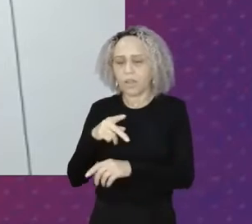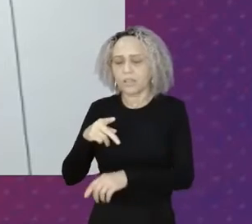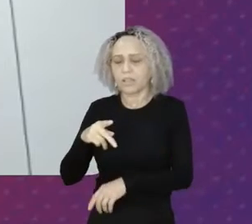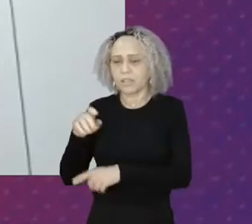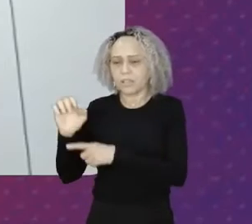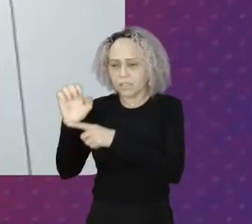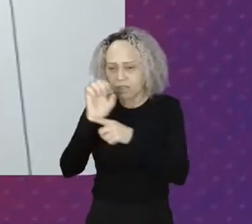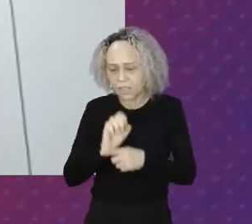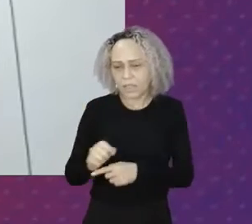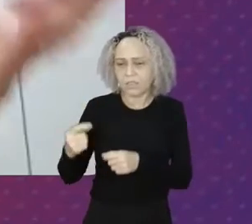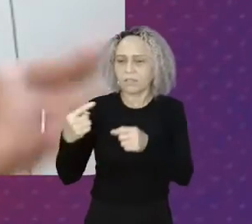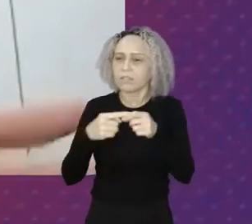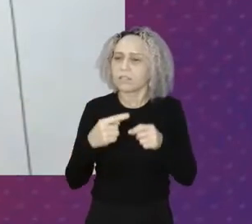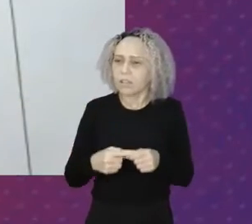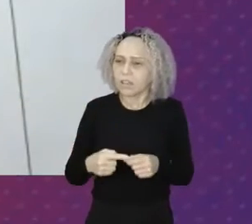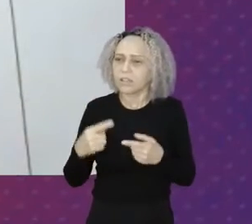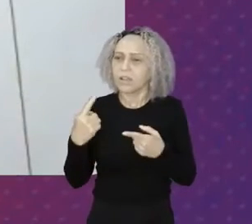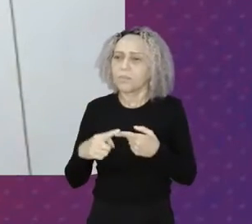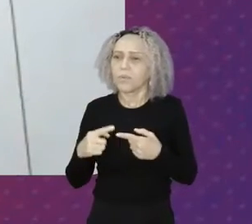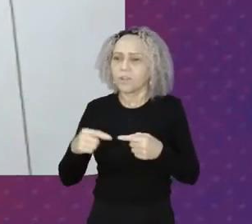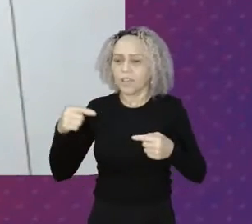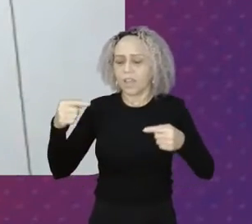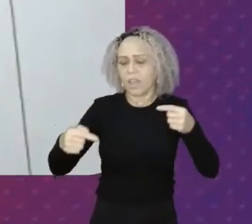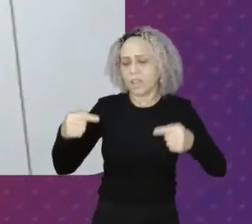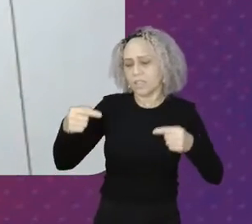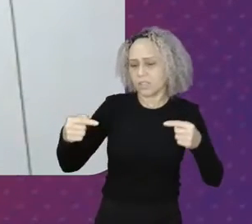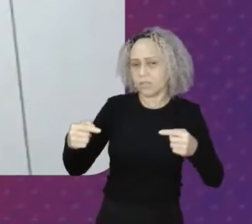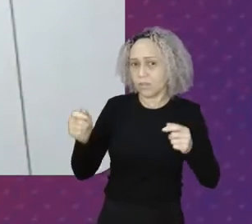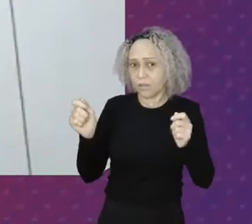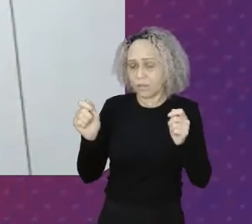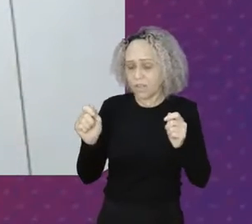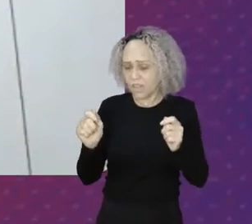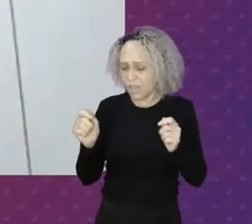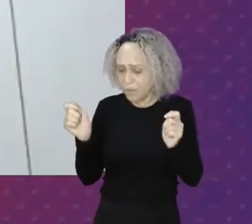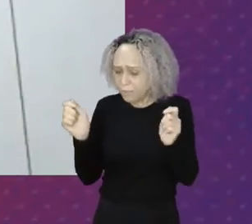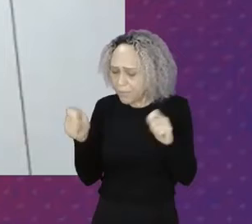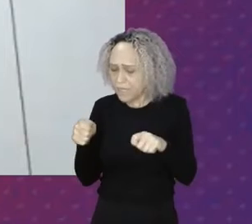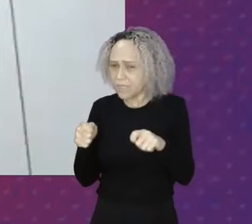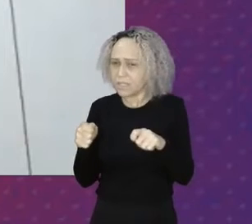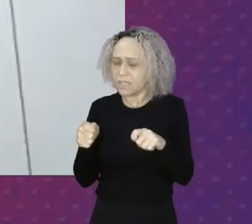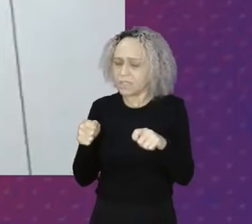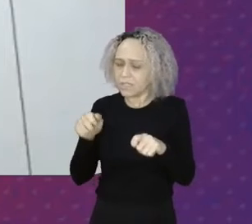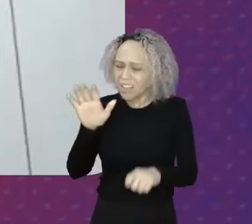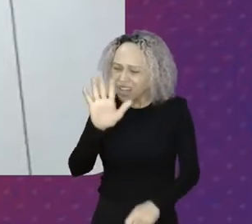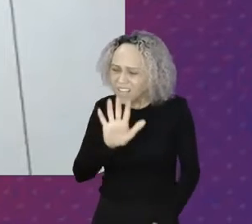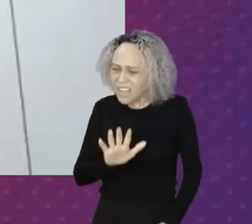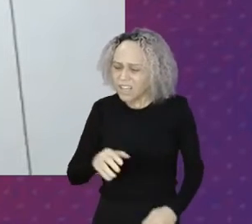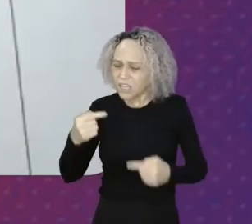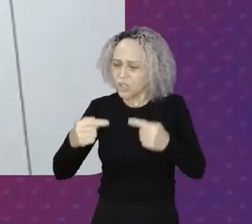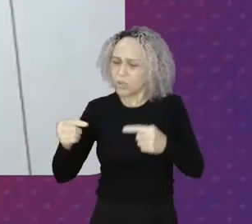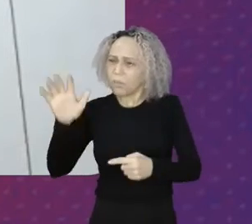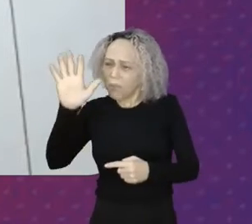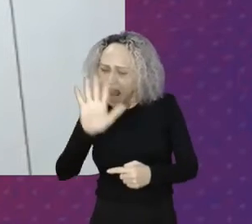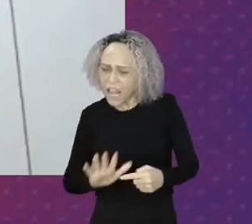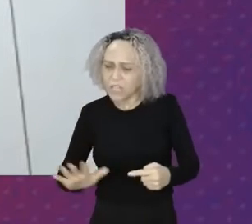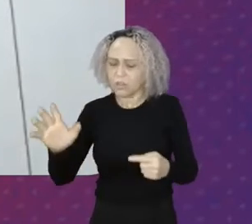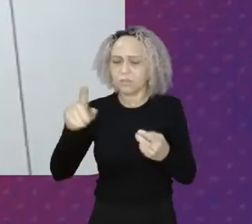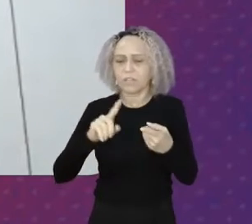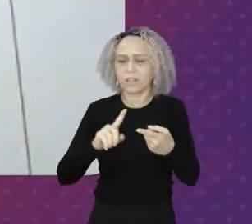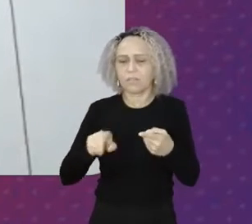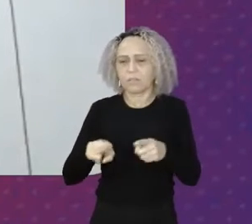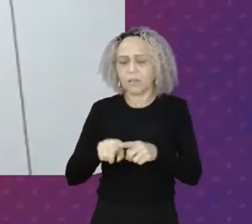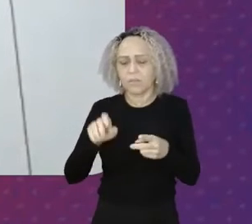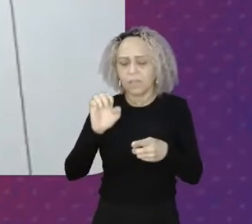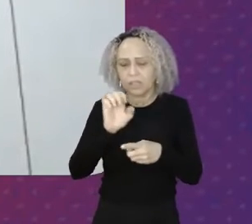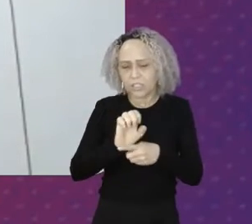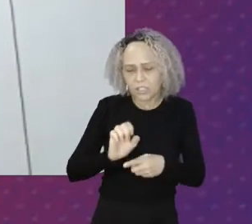nossas cidades, porque essa discussão não pode ser só feita no âmbito federal, ela também tem que ser levada para o âmbito estadual e